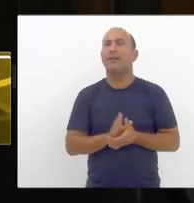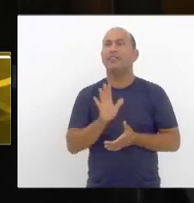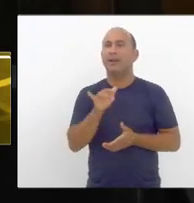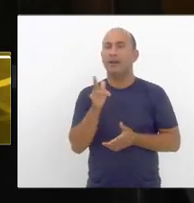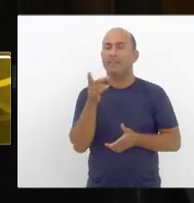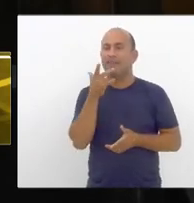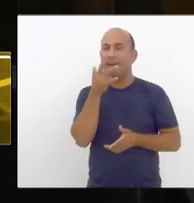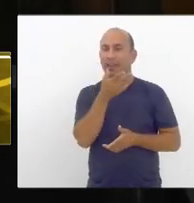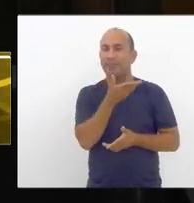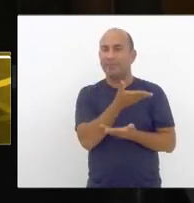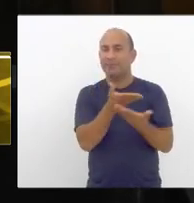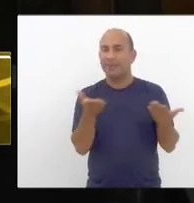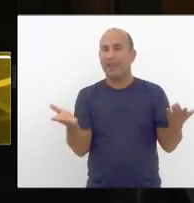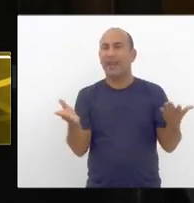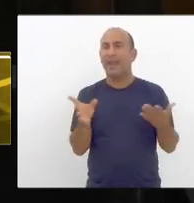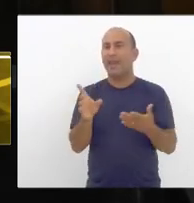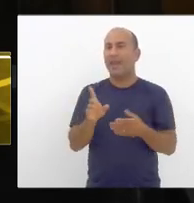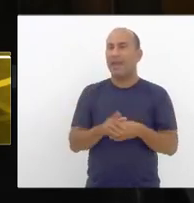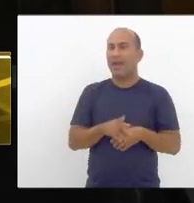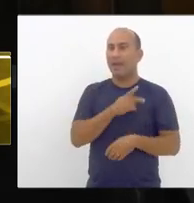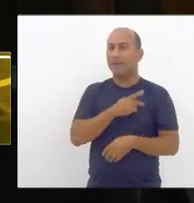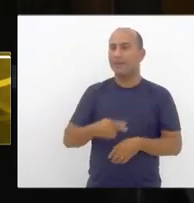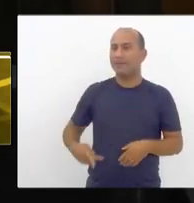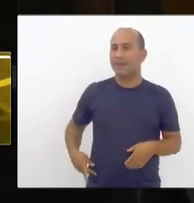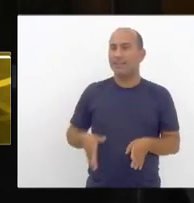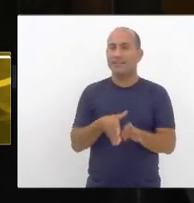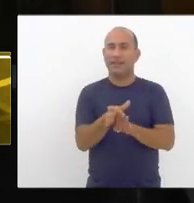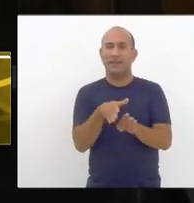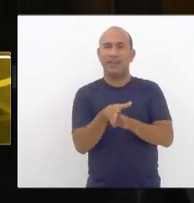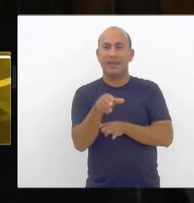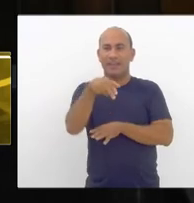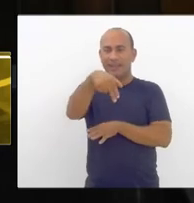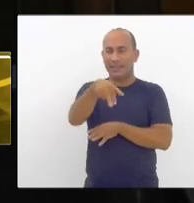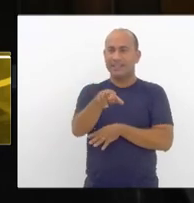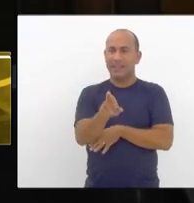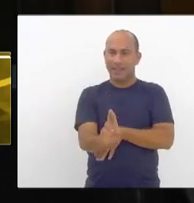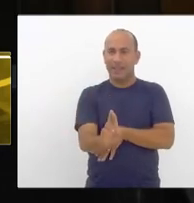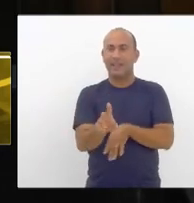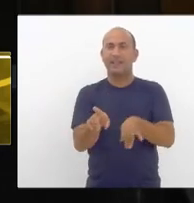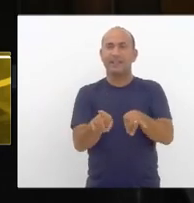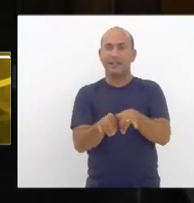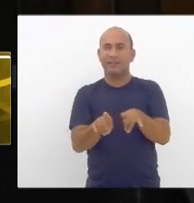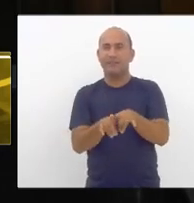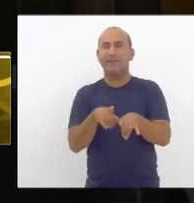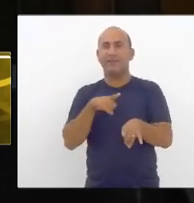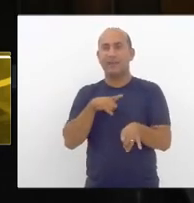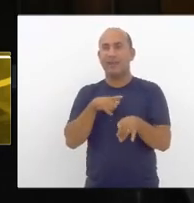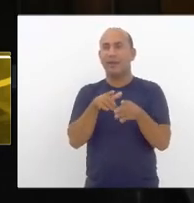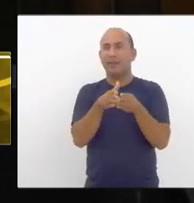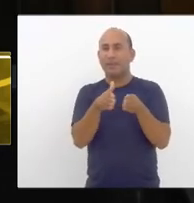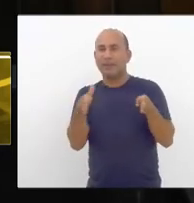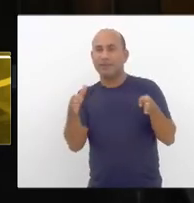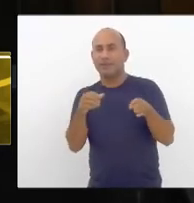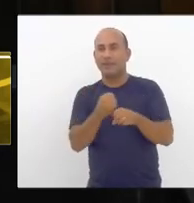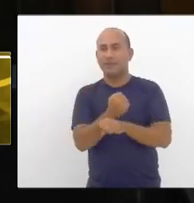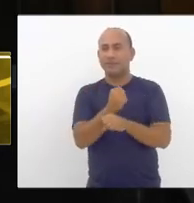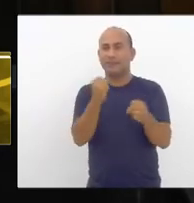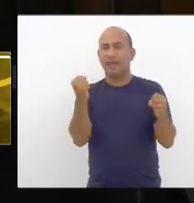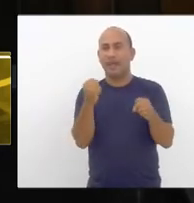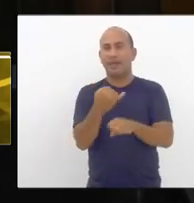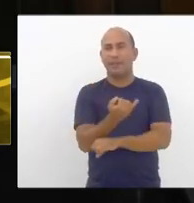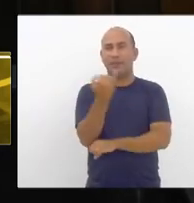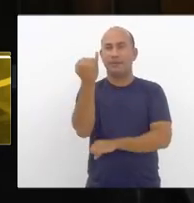contar aqui para o nosso menino da presidência do Conselho da NR então teremos aí um período grande e importante de